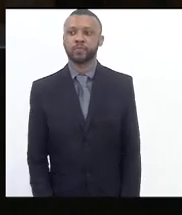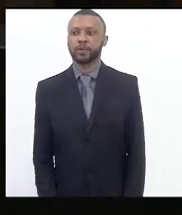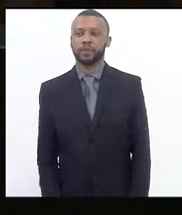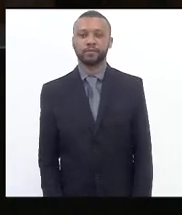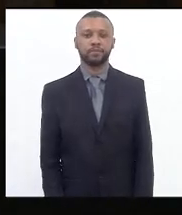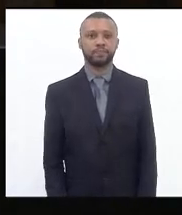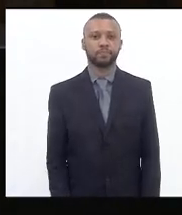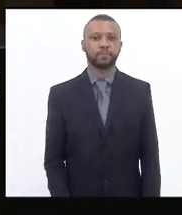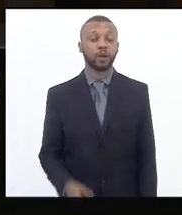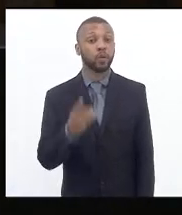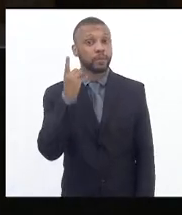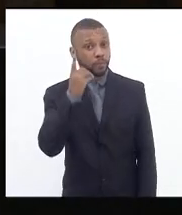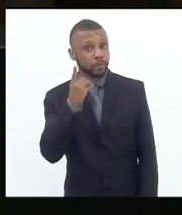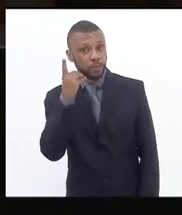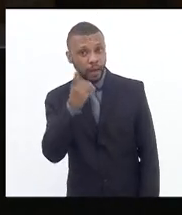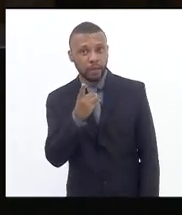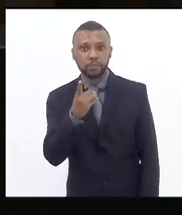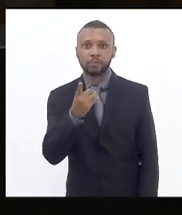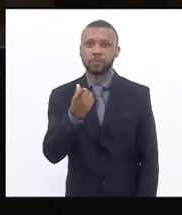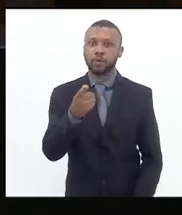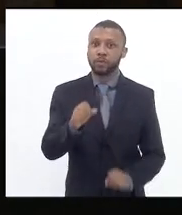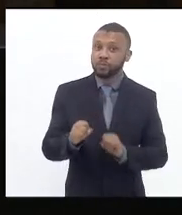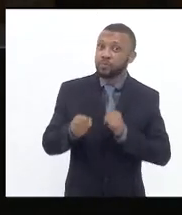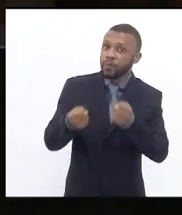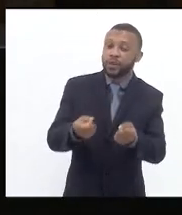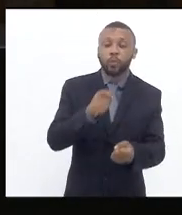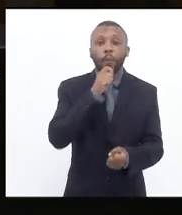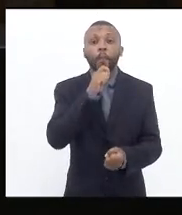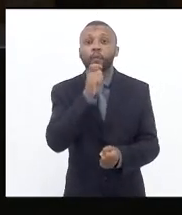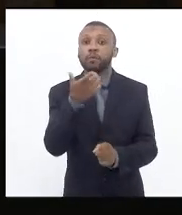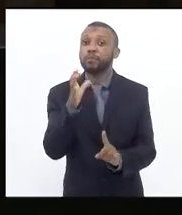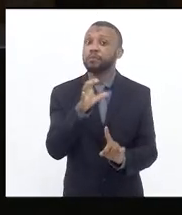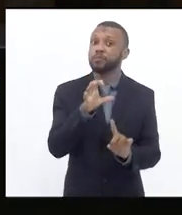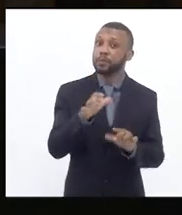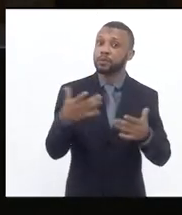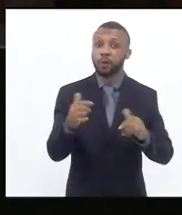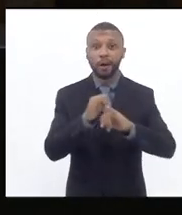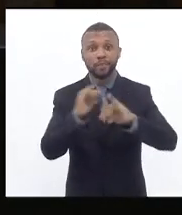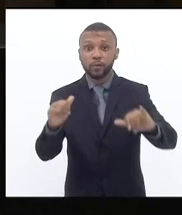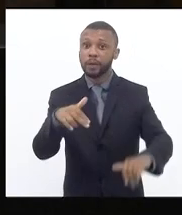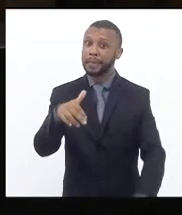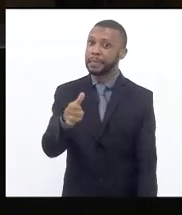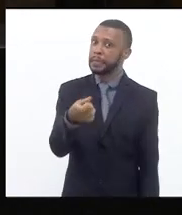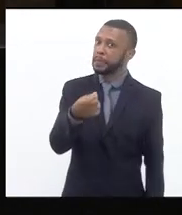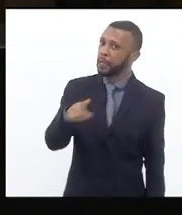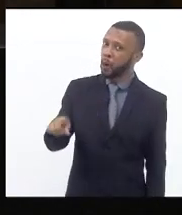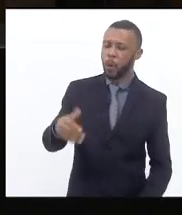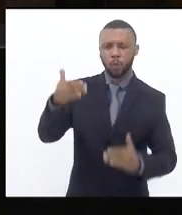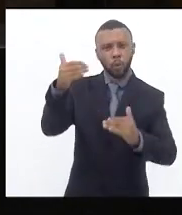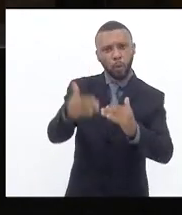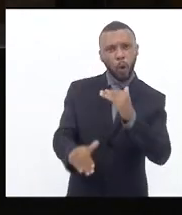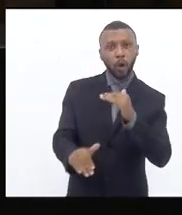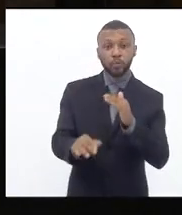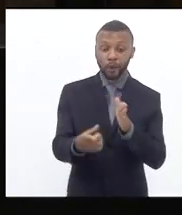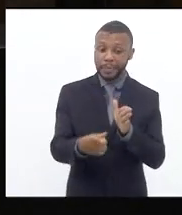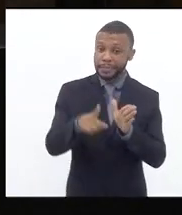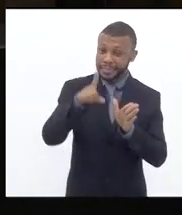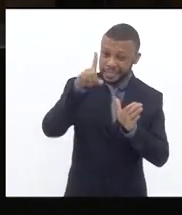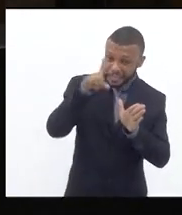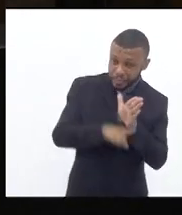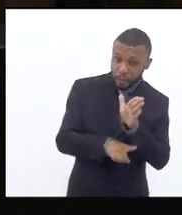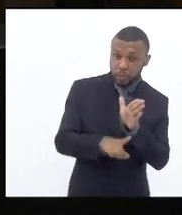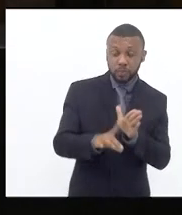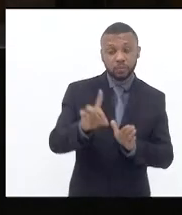Impacto para os nossos servidores estão quer dizer que digo não a perda de direitos e funcionários